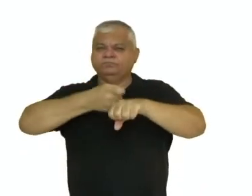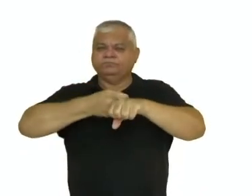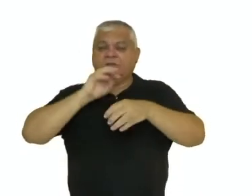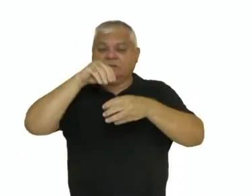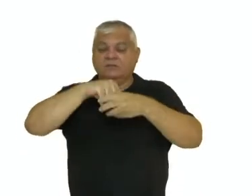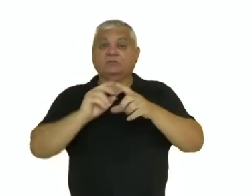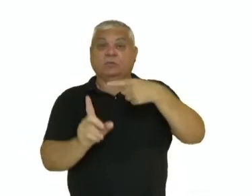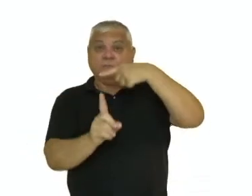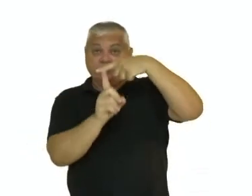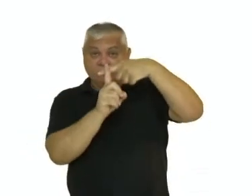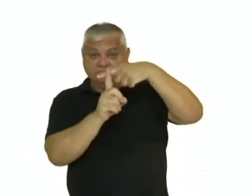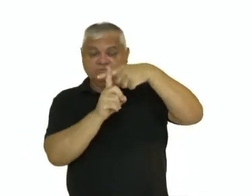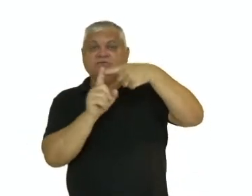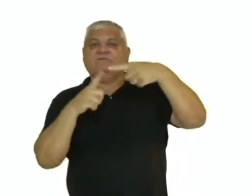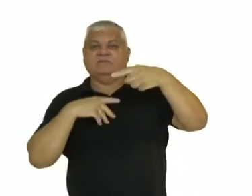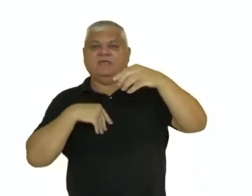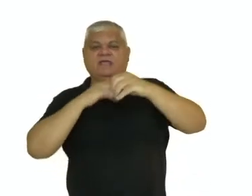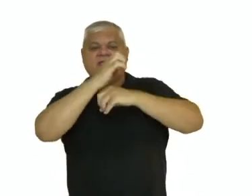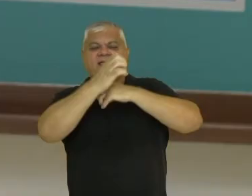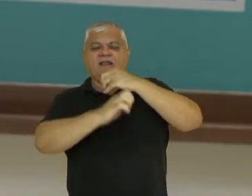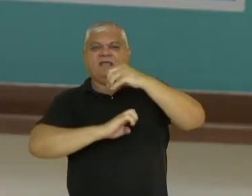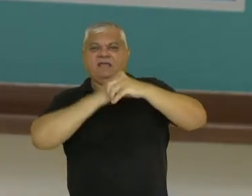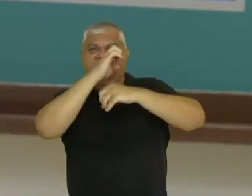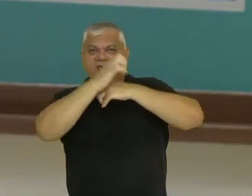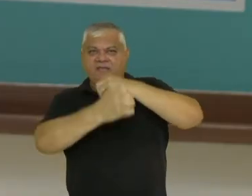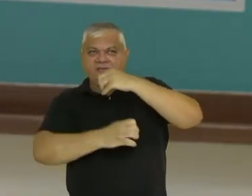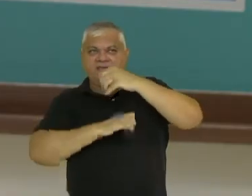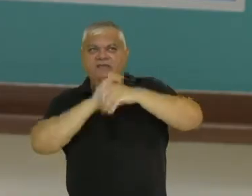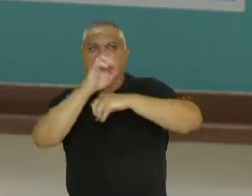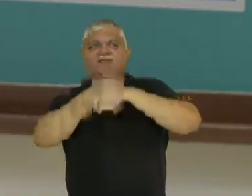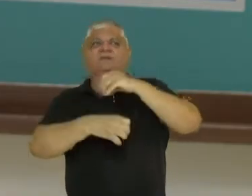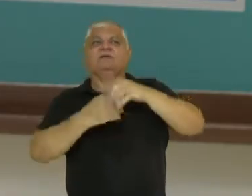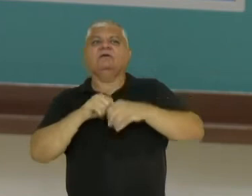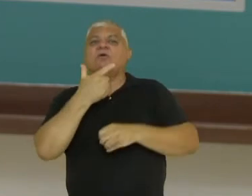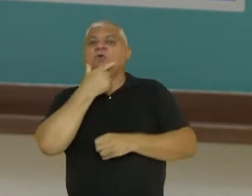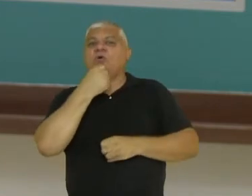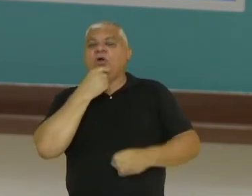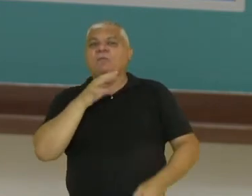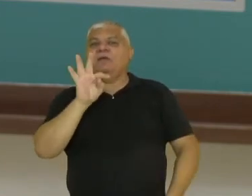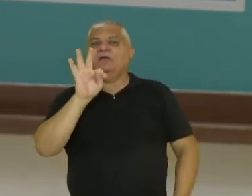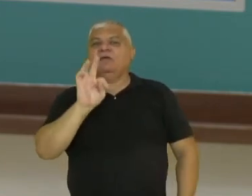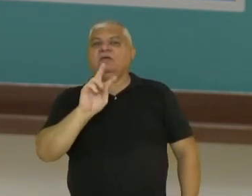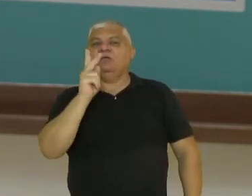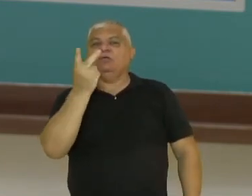positiva incrustada de elétrons, que era o modelo lá do pudim de passas do Thomson, em